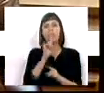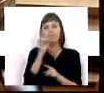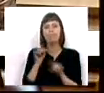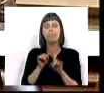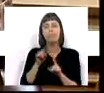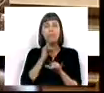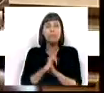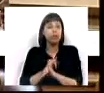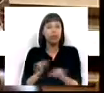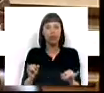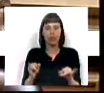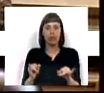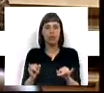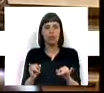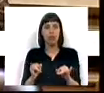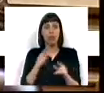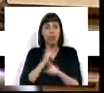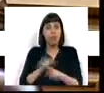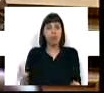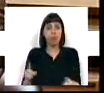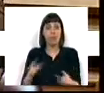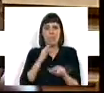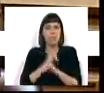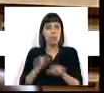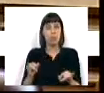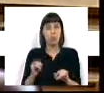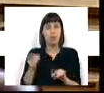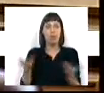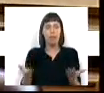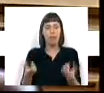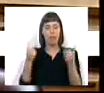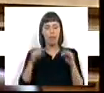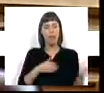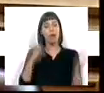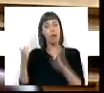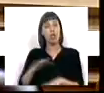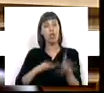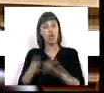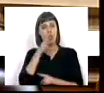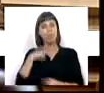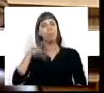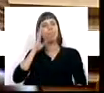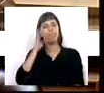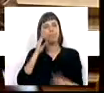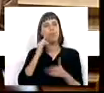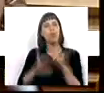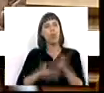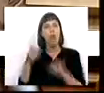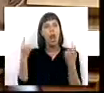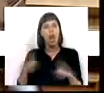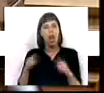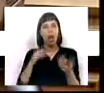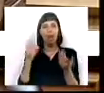questão impossível de impedir completamente. Por outro lado, Senhoras e Senhores Deputados, sabemos que continua a